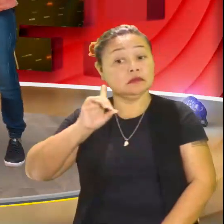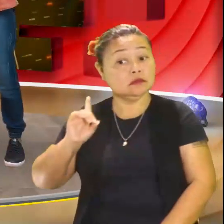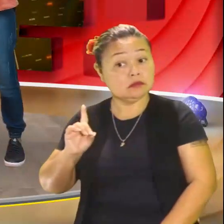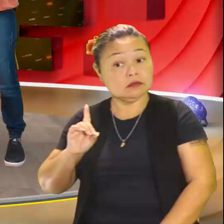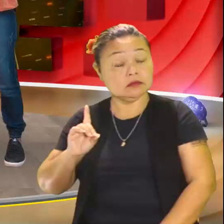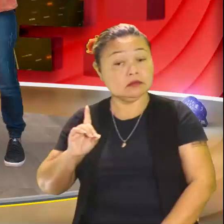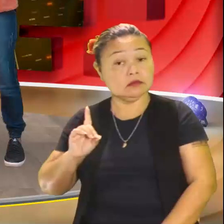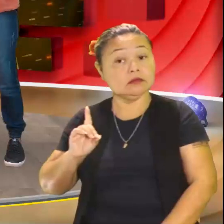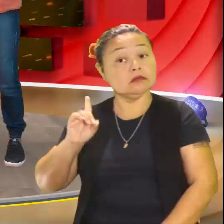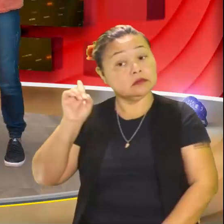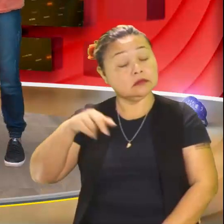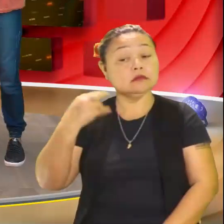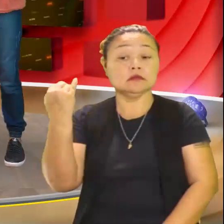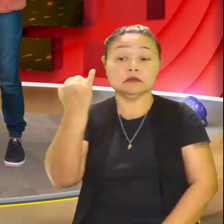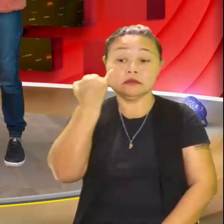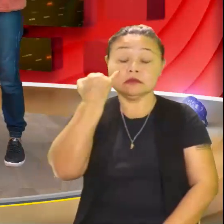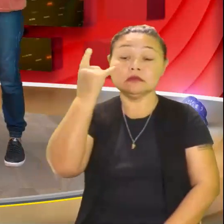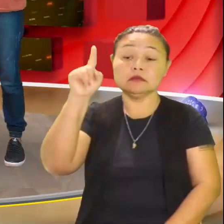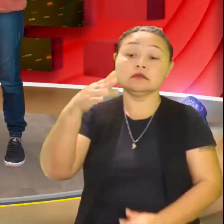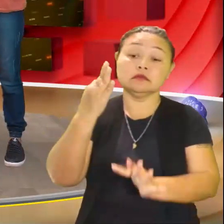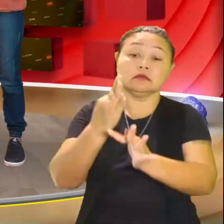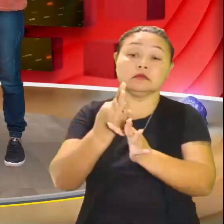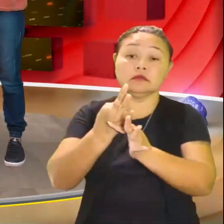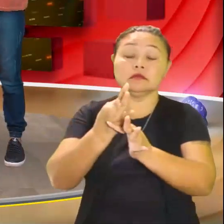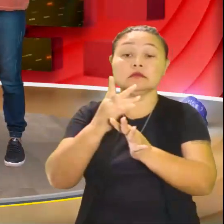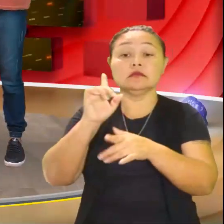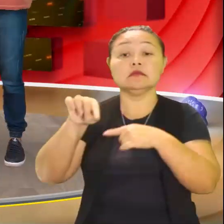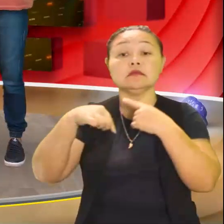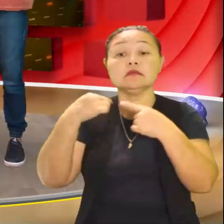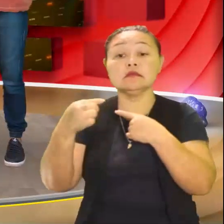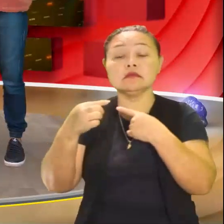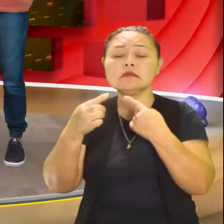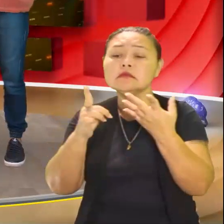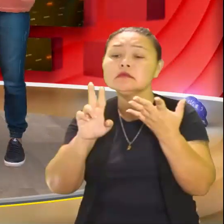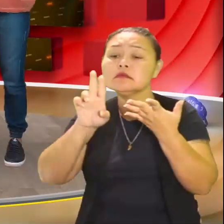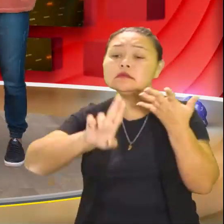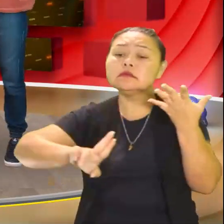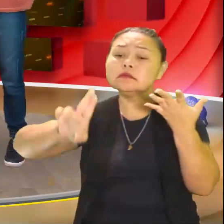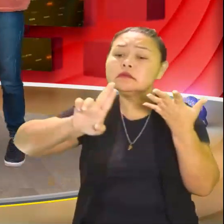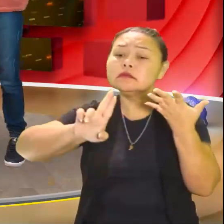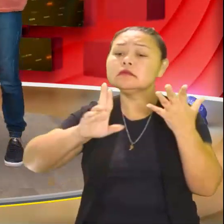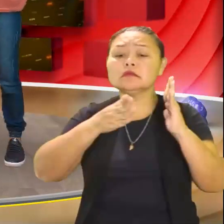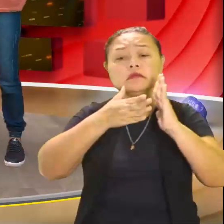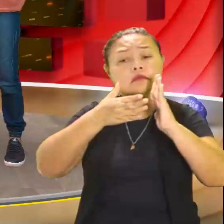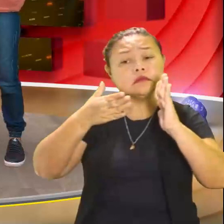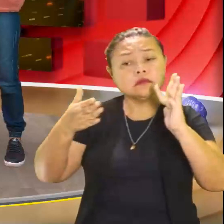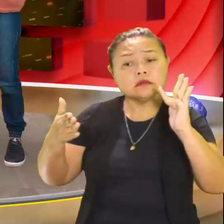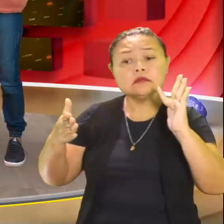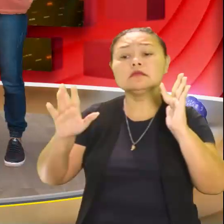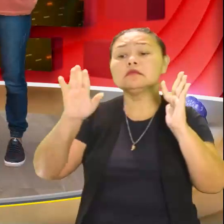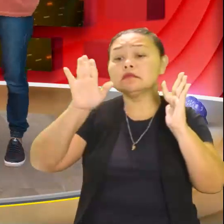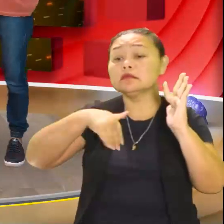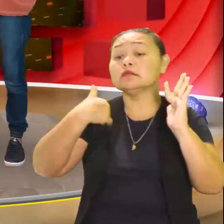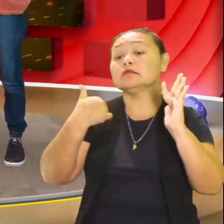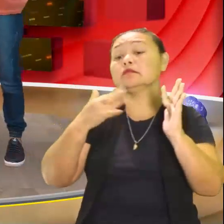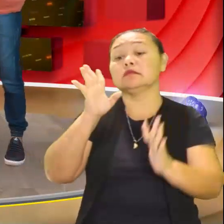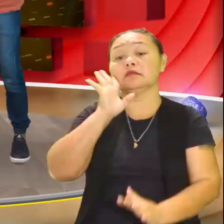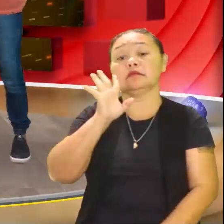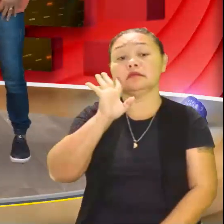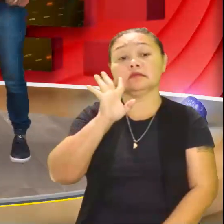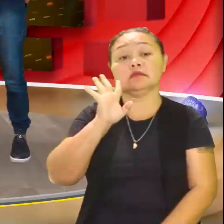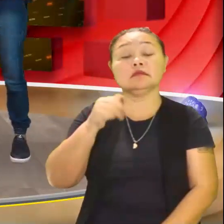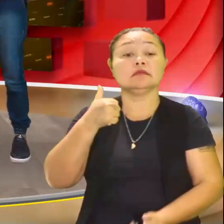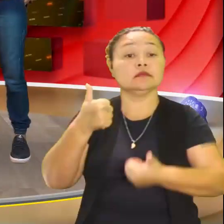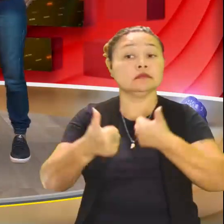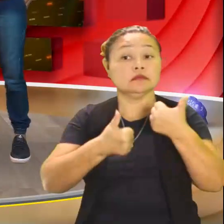a direita. Essa é a informação física que você vai ter. Então, aí é a aplicação de módulo. E isso é muito